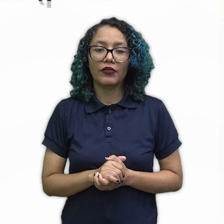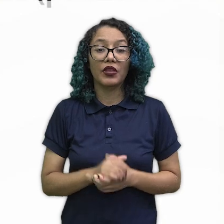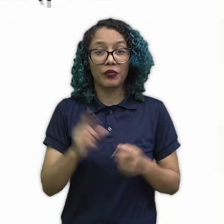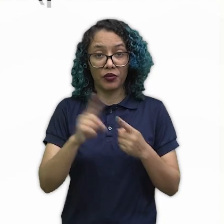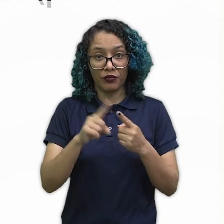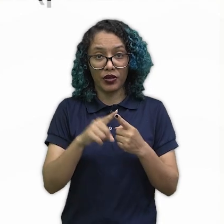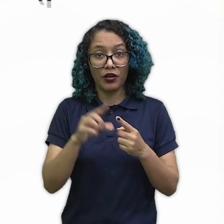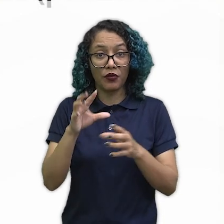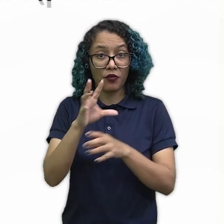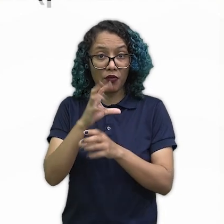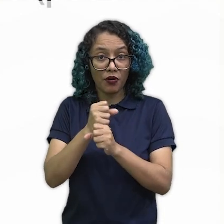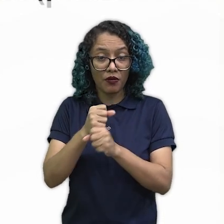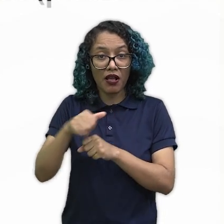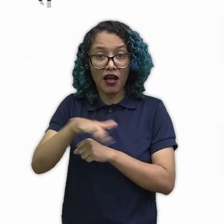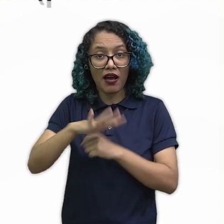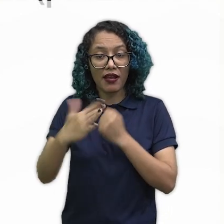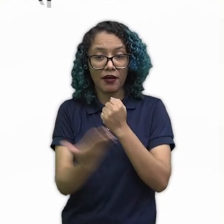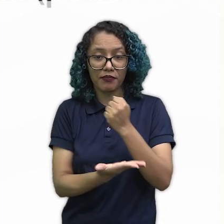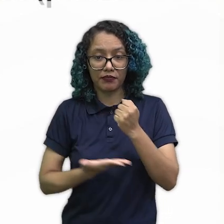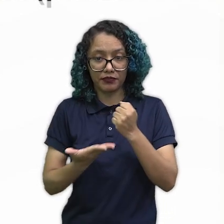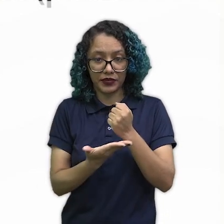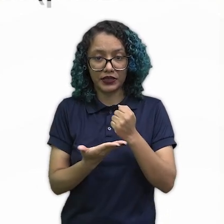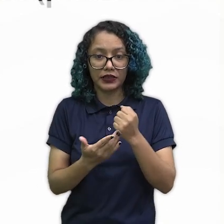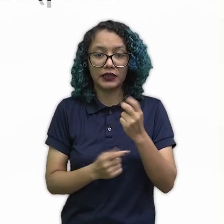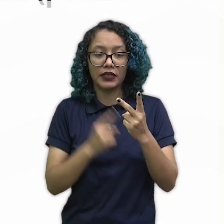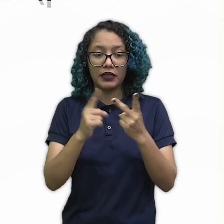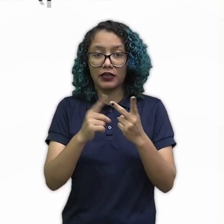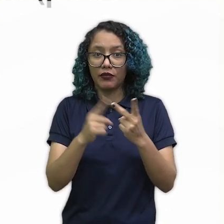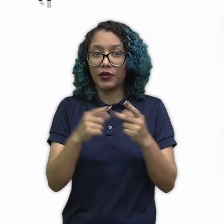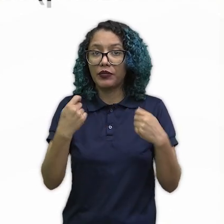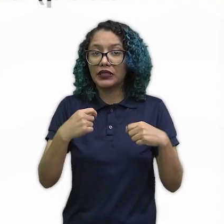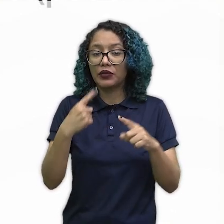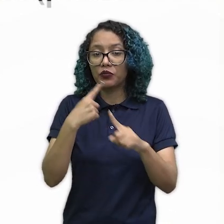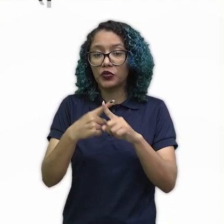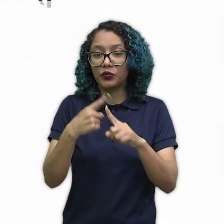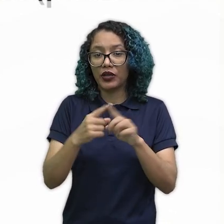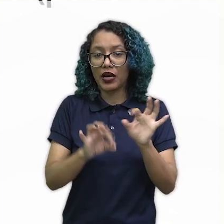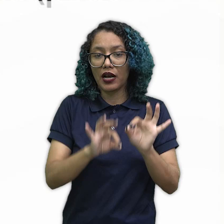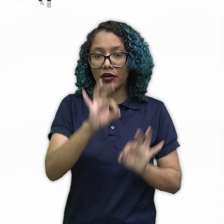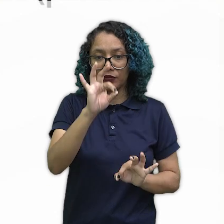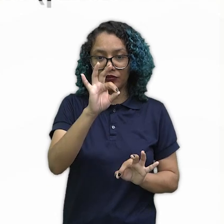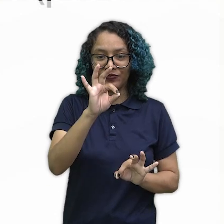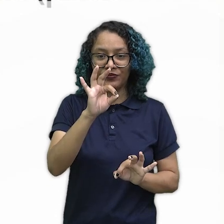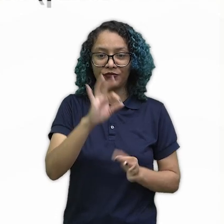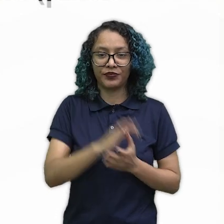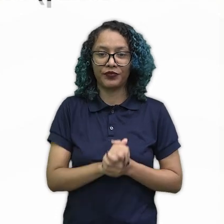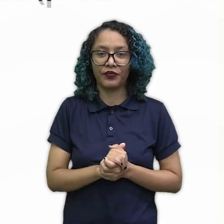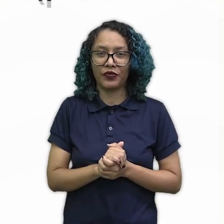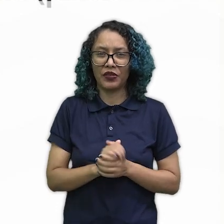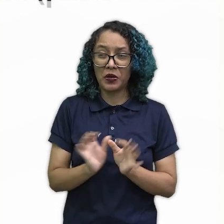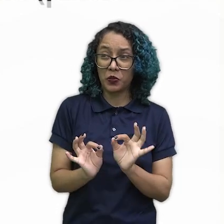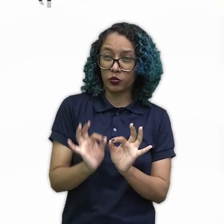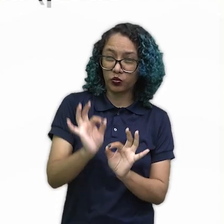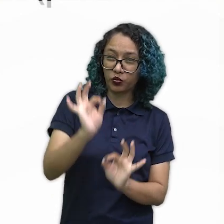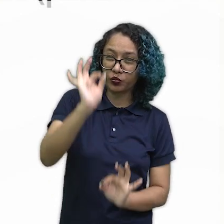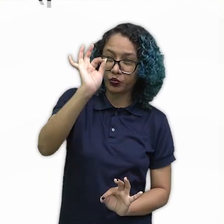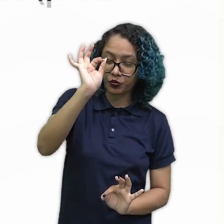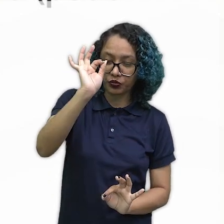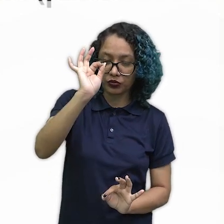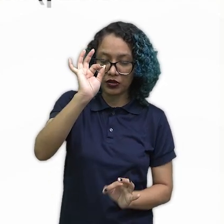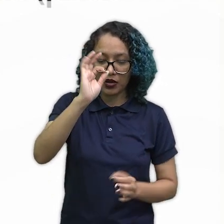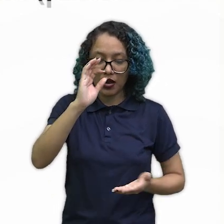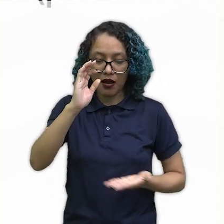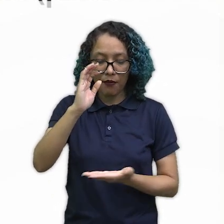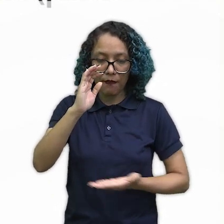a área da base. Segunda coisa, você vai multiplicar pela altura. Ou seja, quão alto esse prisma é? A